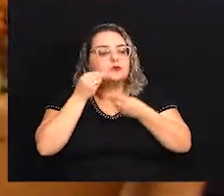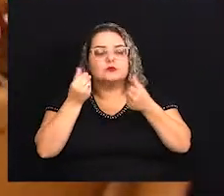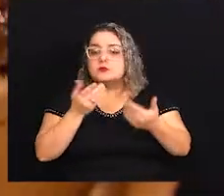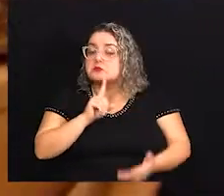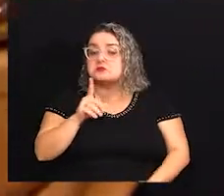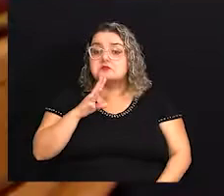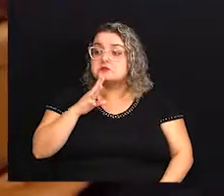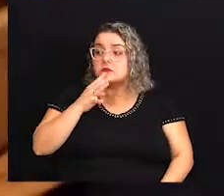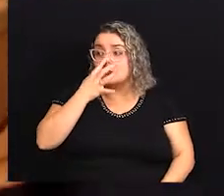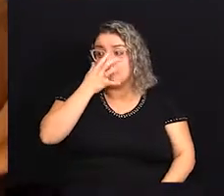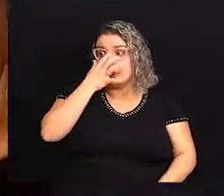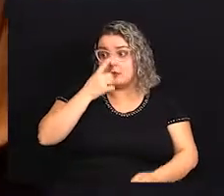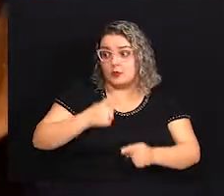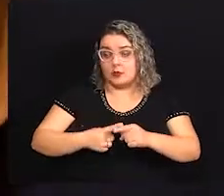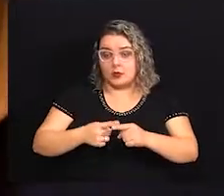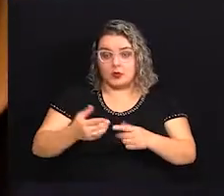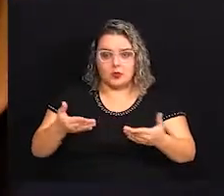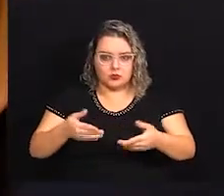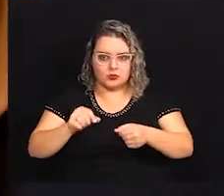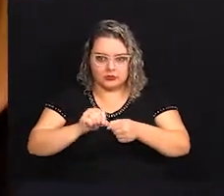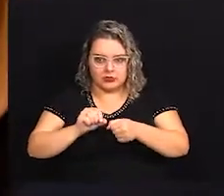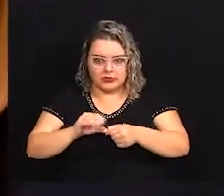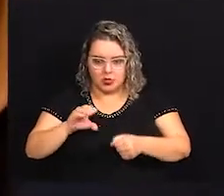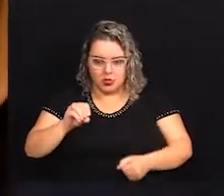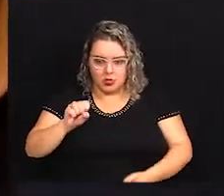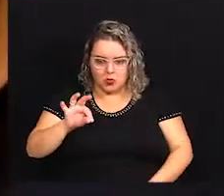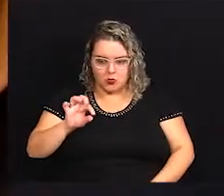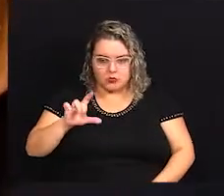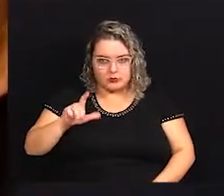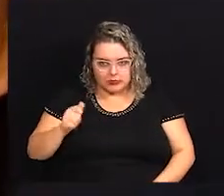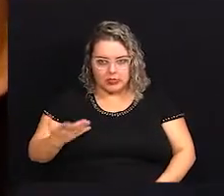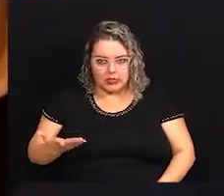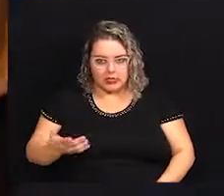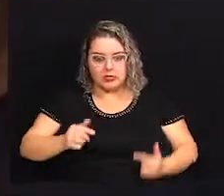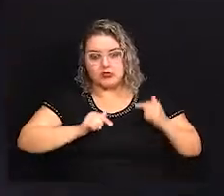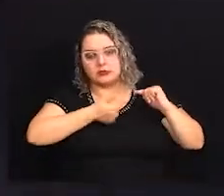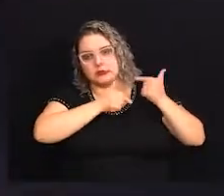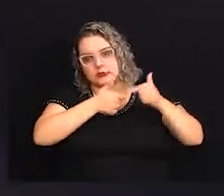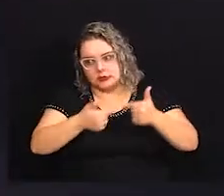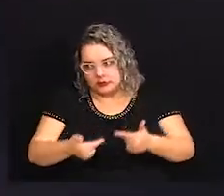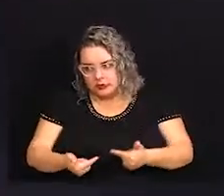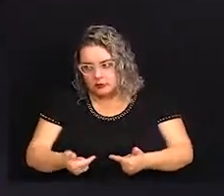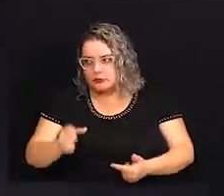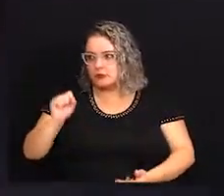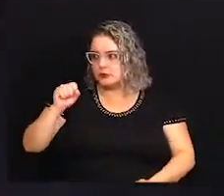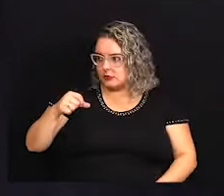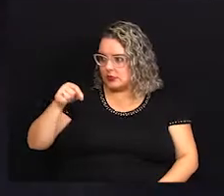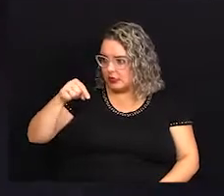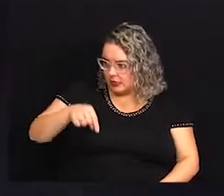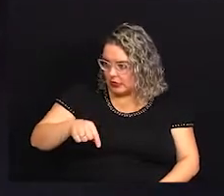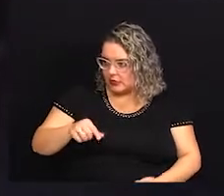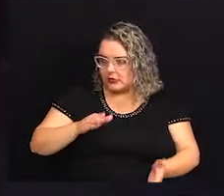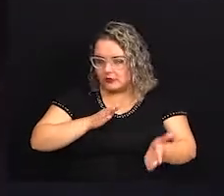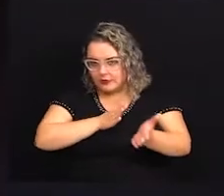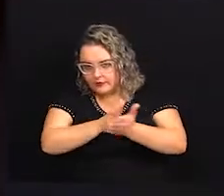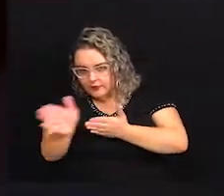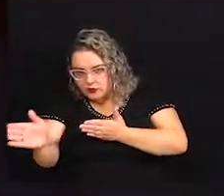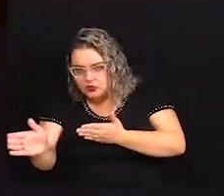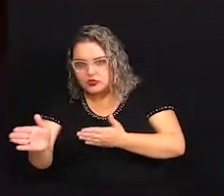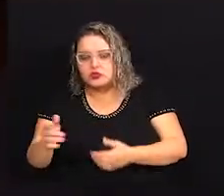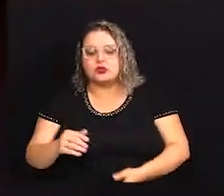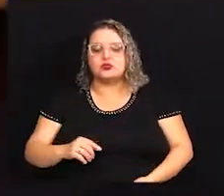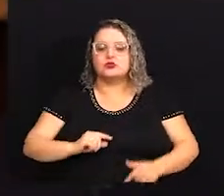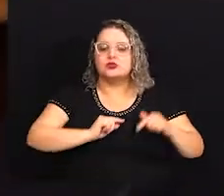gente desconhece, porque hoje, quando a gente faz costela, a gente faz aquela costela tradicional. Sim. E aqui a gente vai fugir